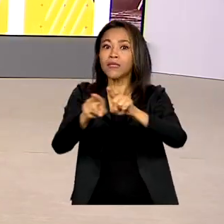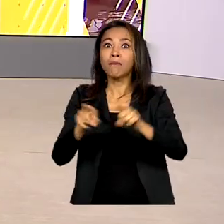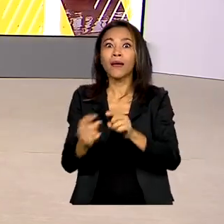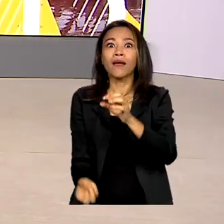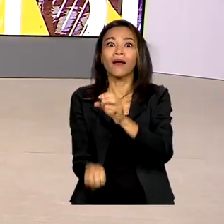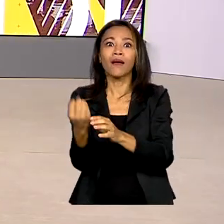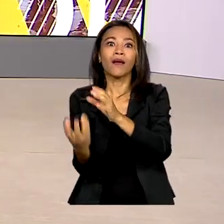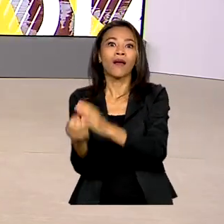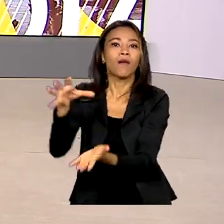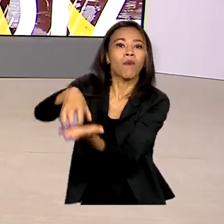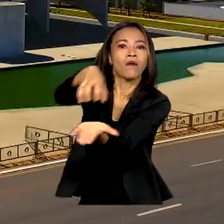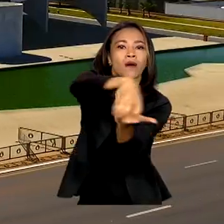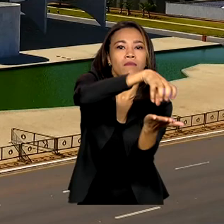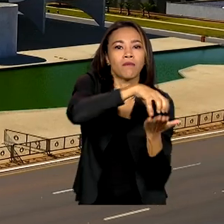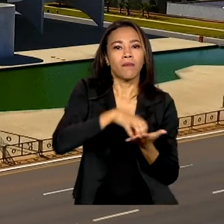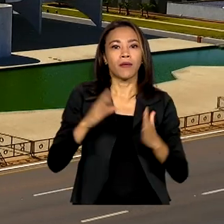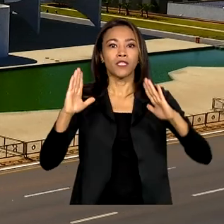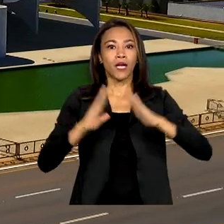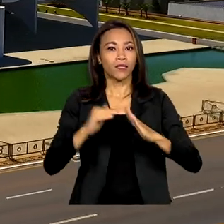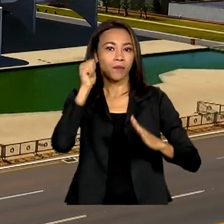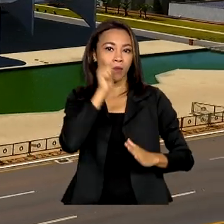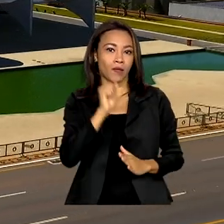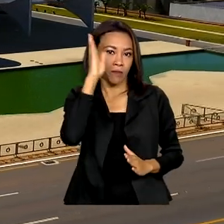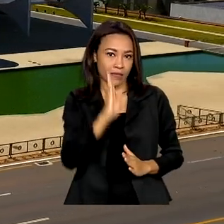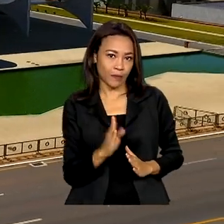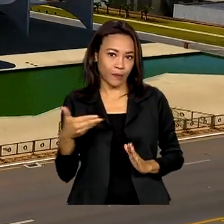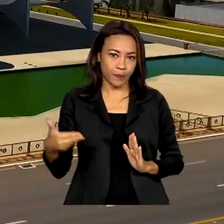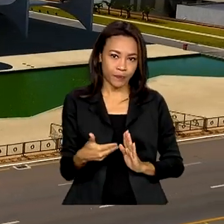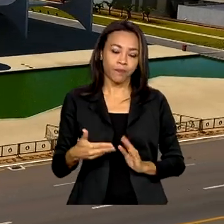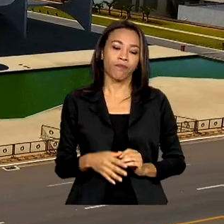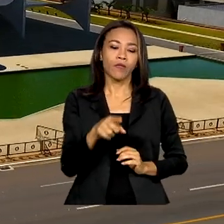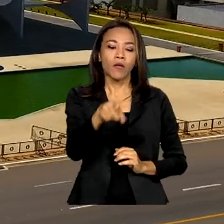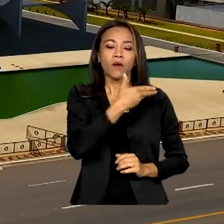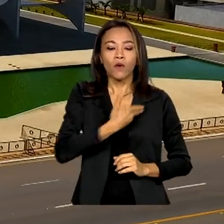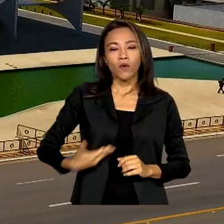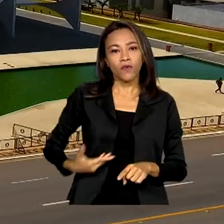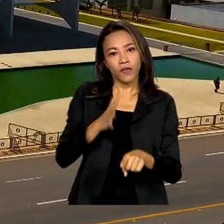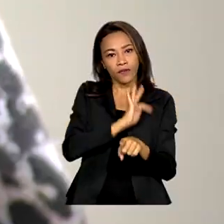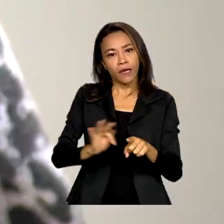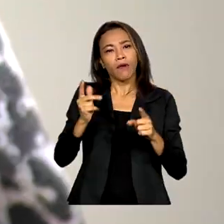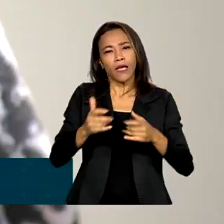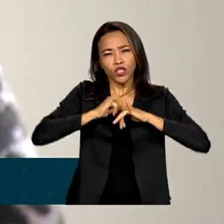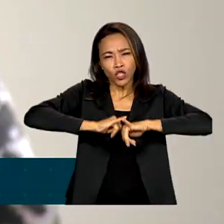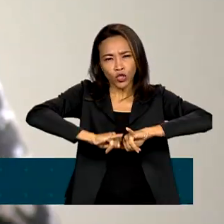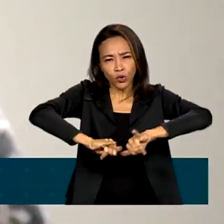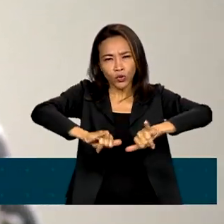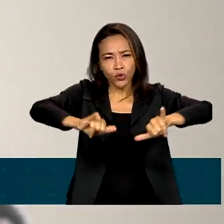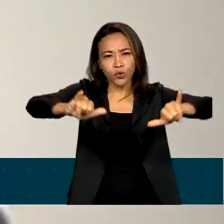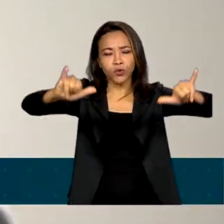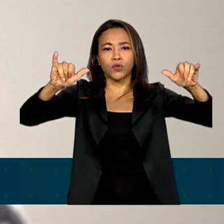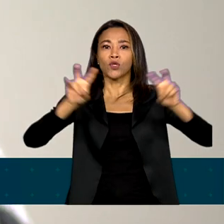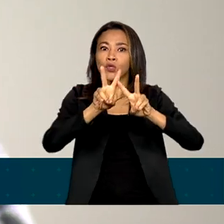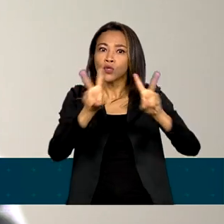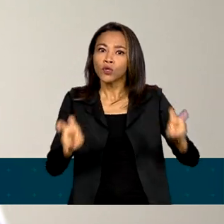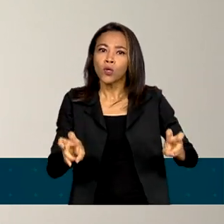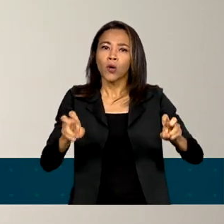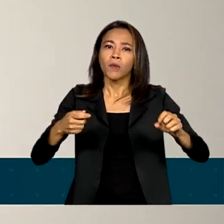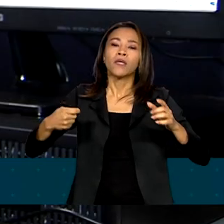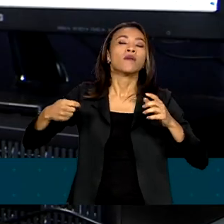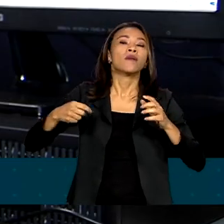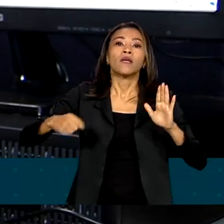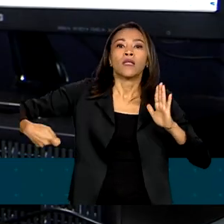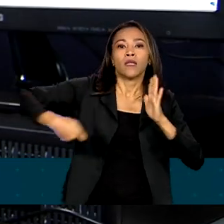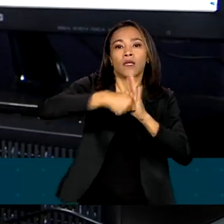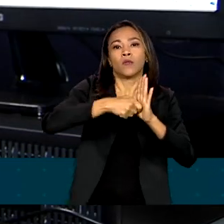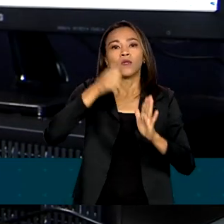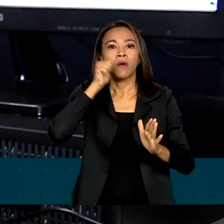mulher brasileira. O governo federal quer reforçar a divulgação dos canais de denúncias de violência contra a mulher.